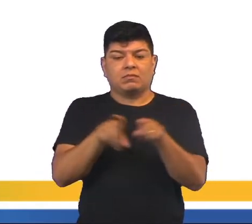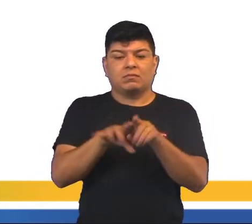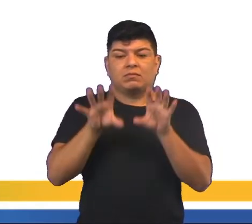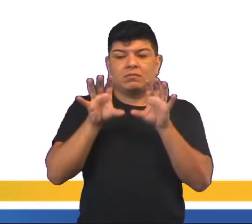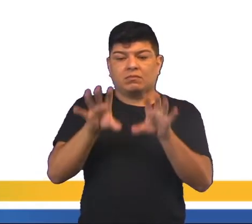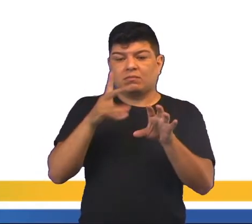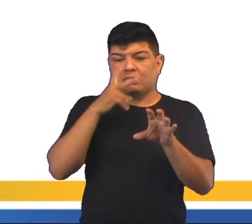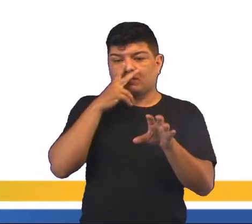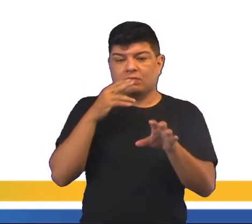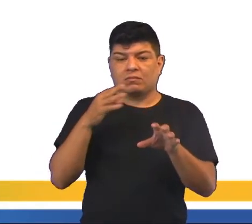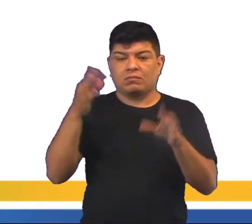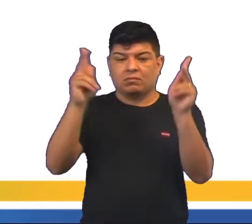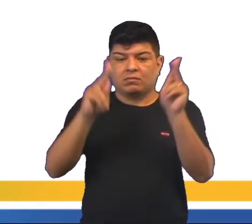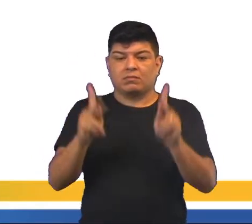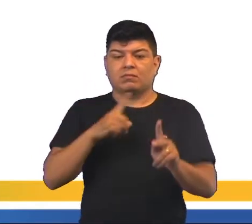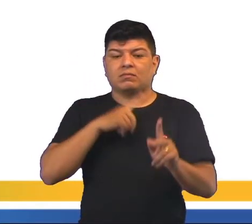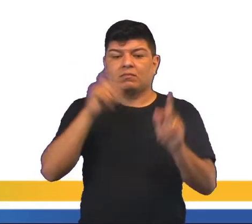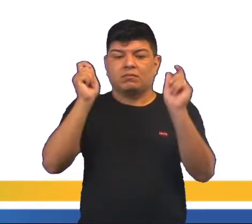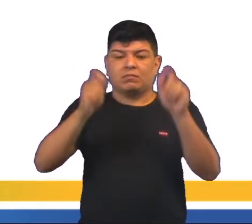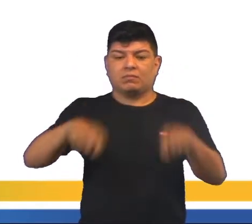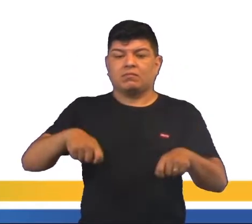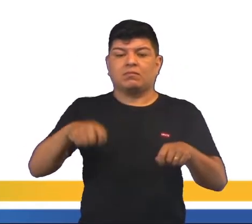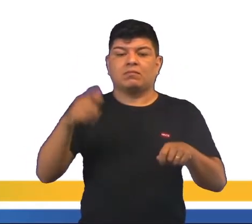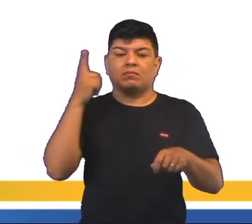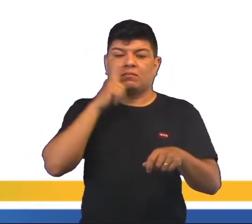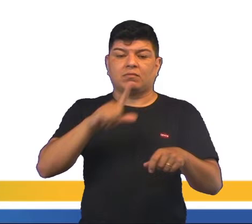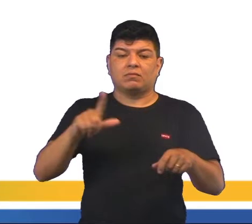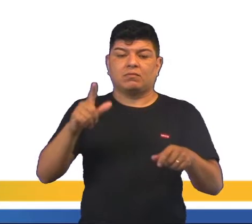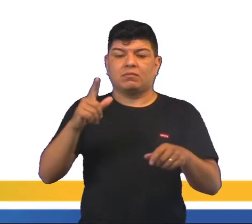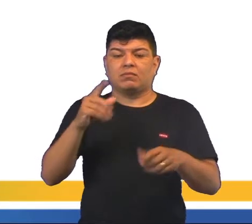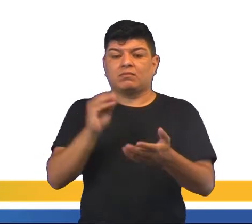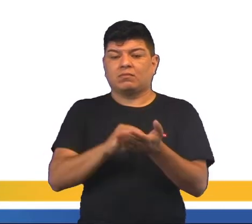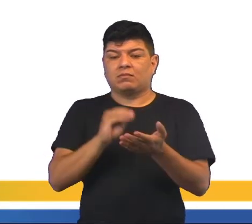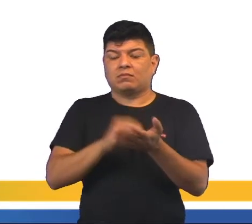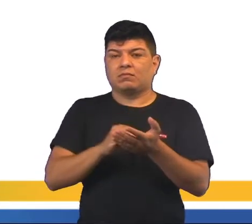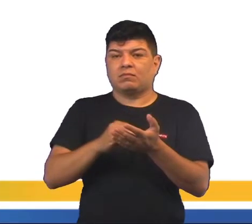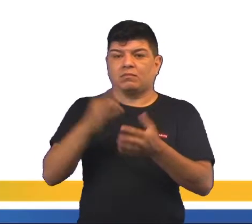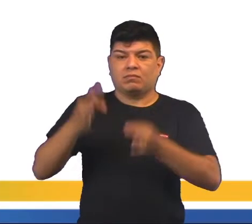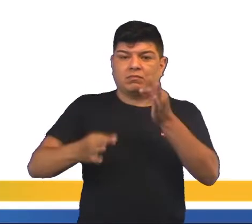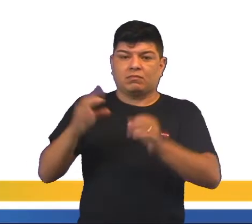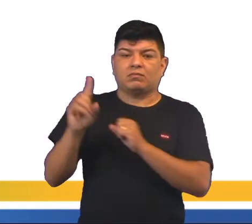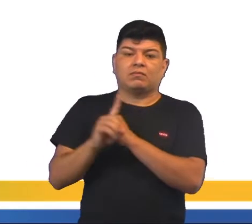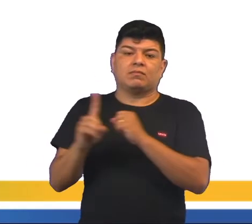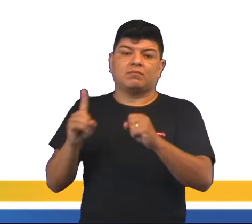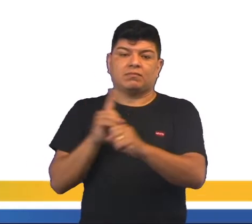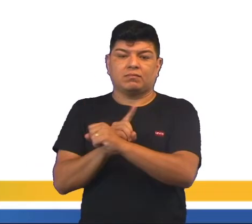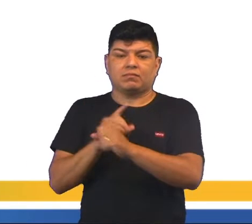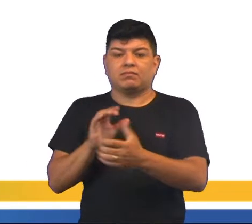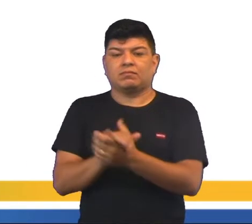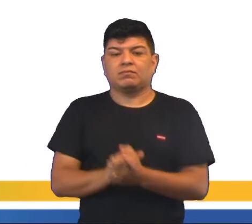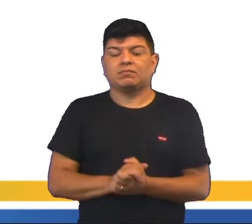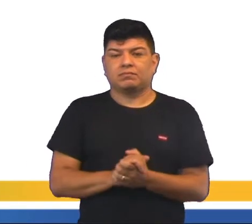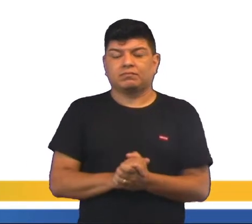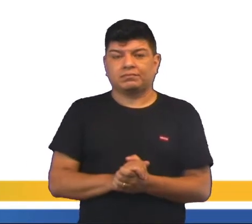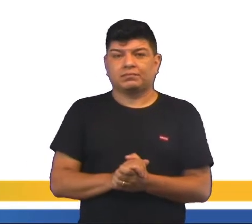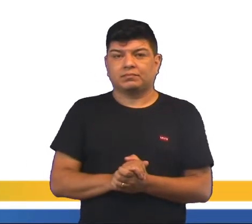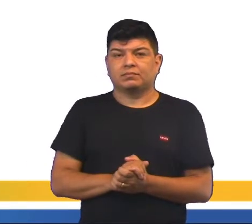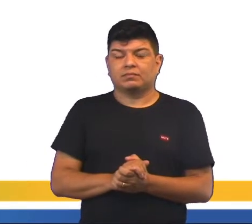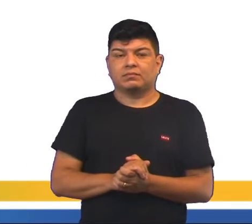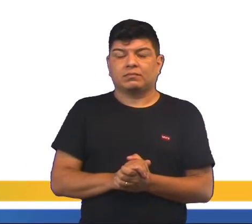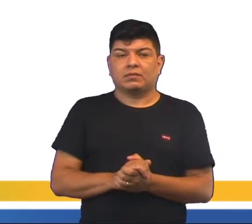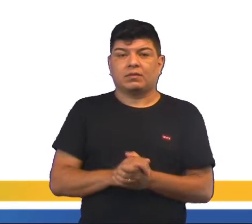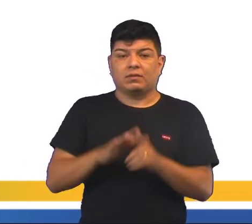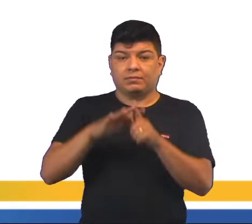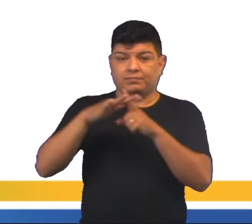que pela via pacífica, né, seria possível suprimir as injustiças sociais. O socialismo